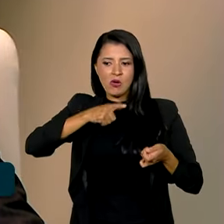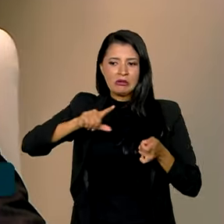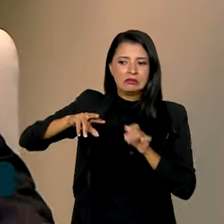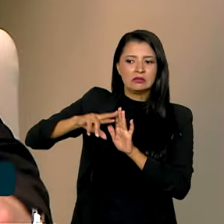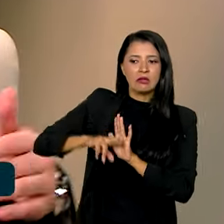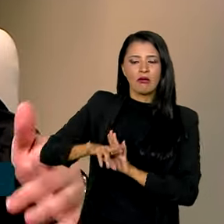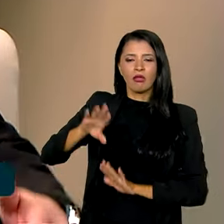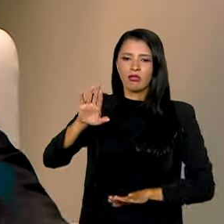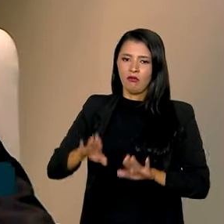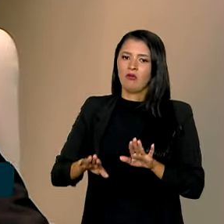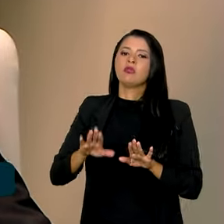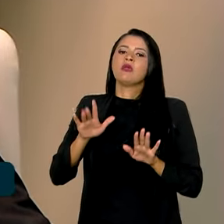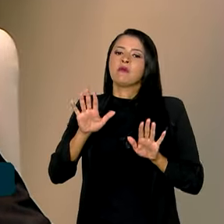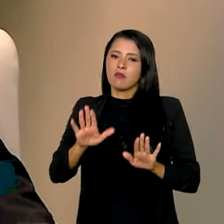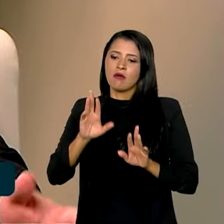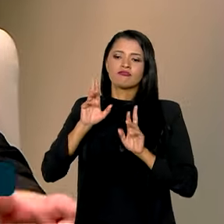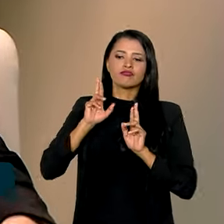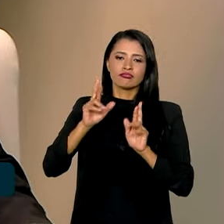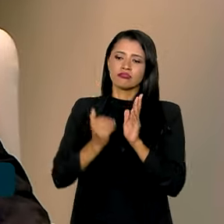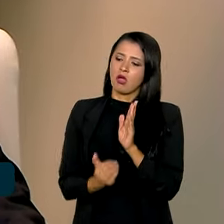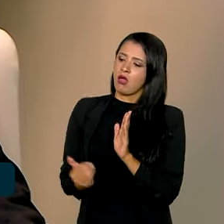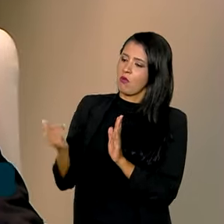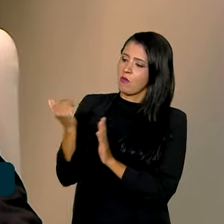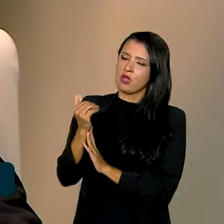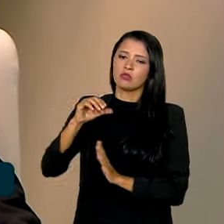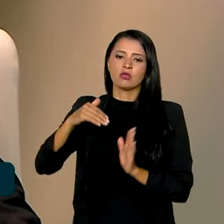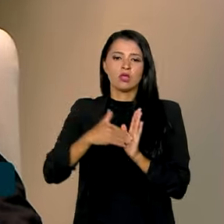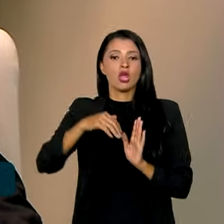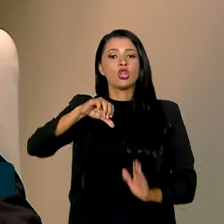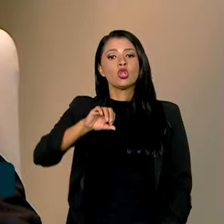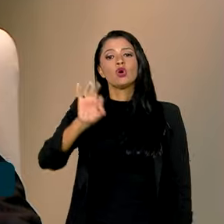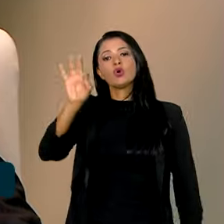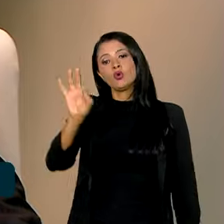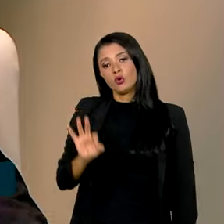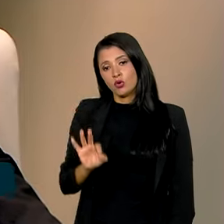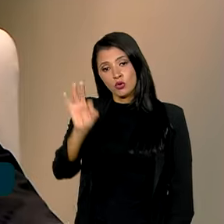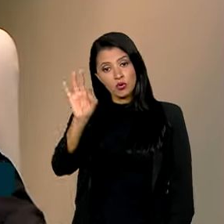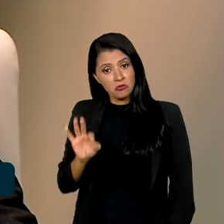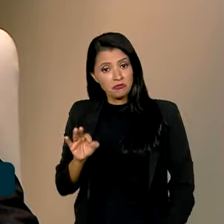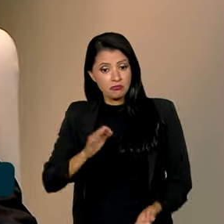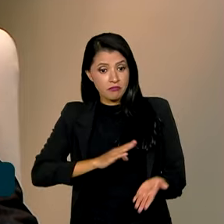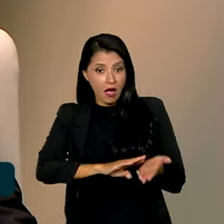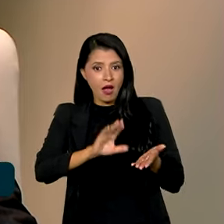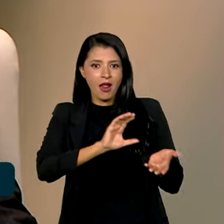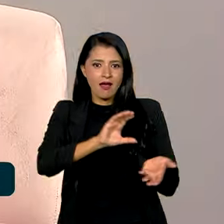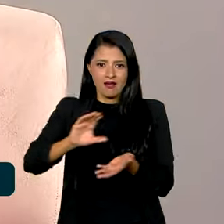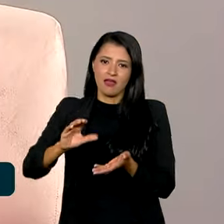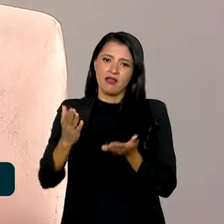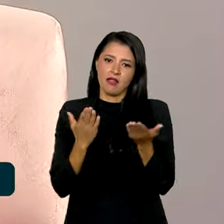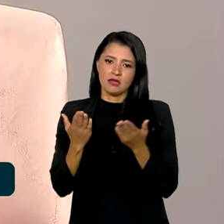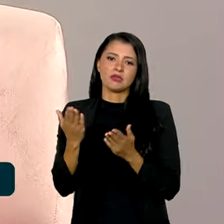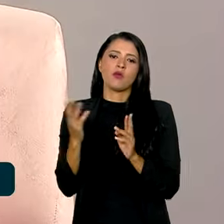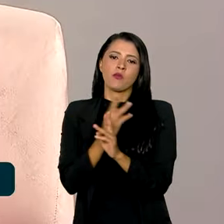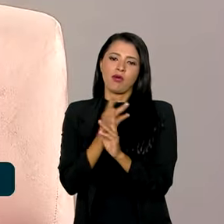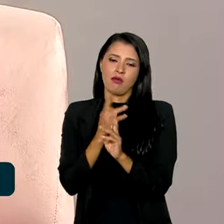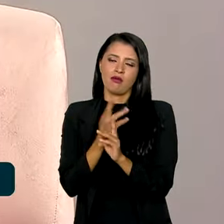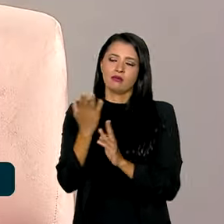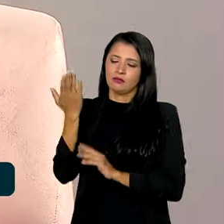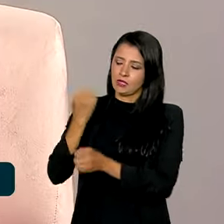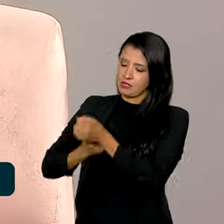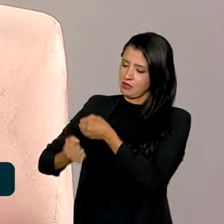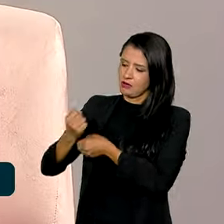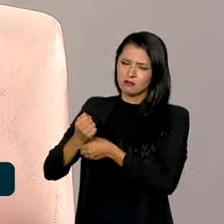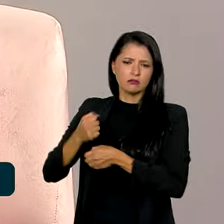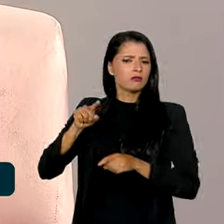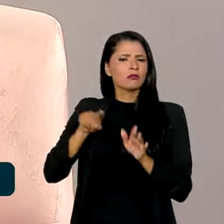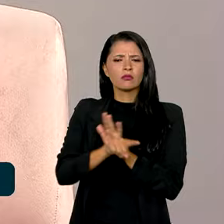restrições às vezes, mas a nossa expectativa é de aumento de até 9% das postagens em relação ao ano passado. Mas como que foi esse ano?